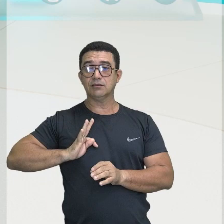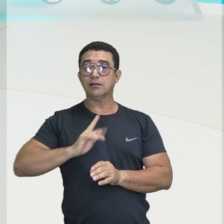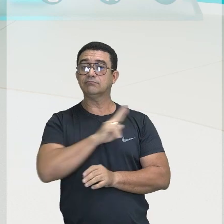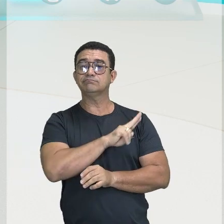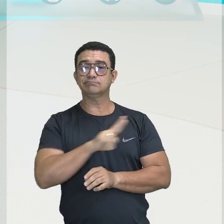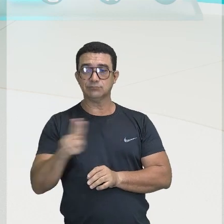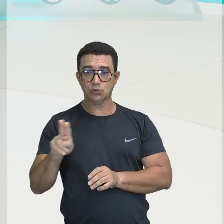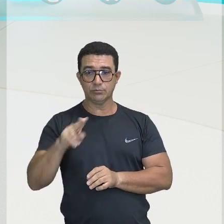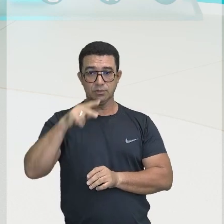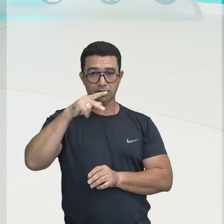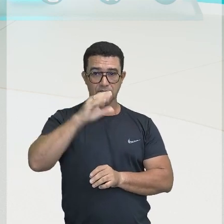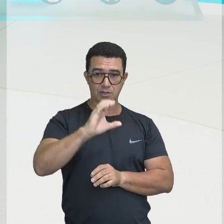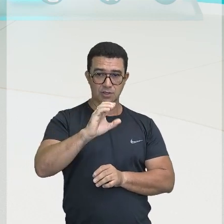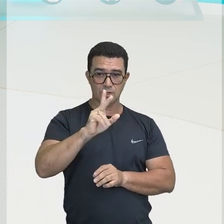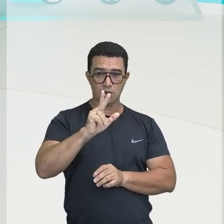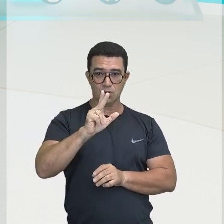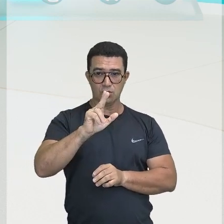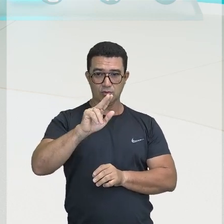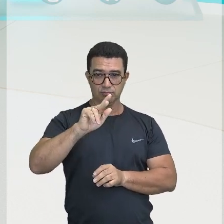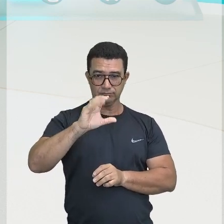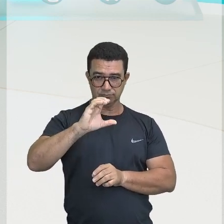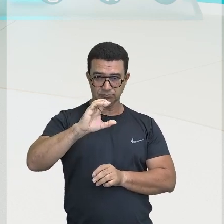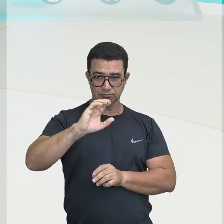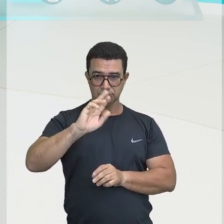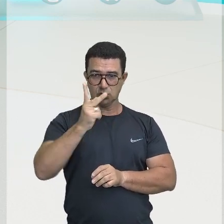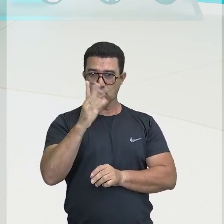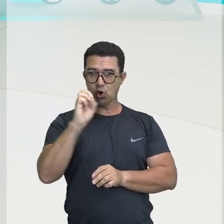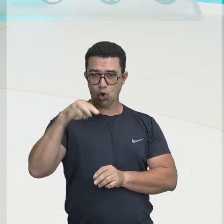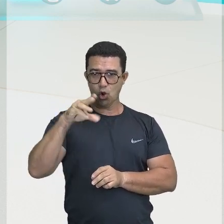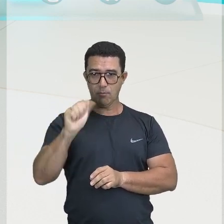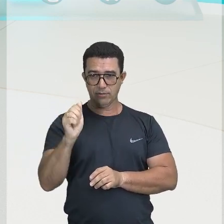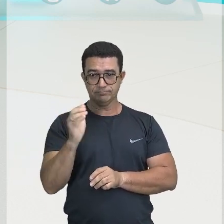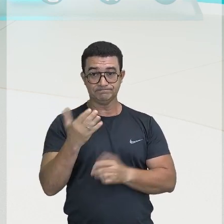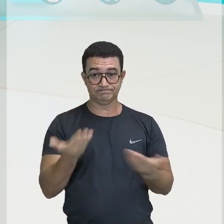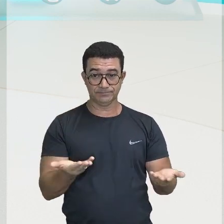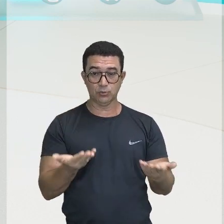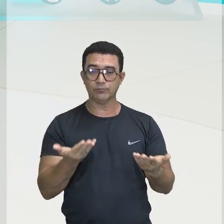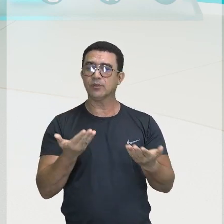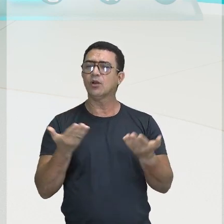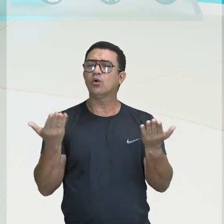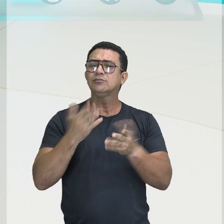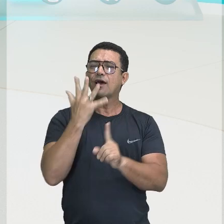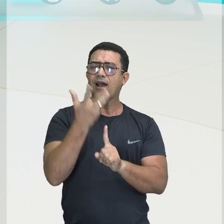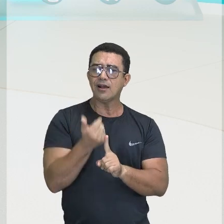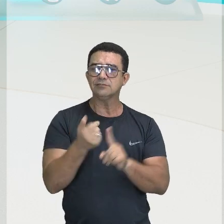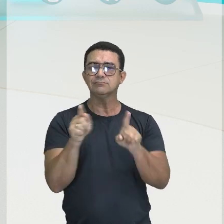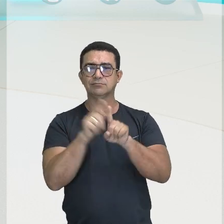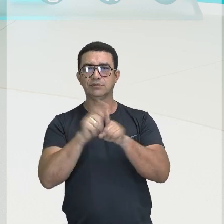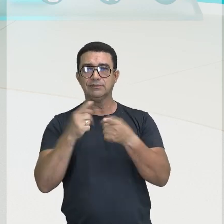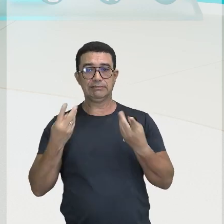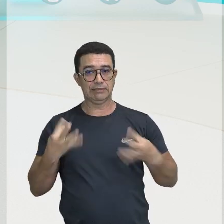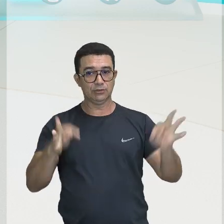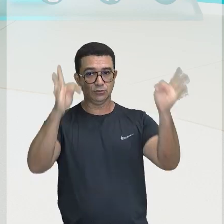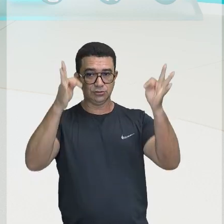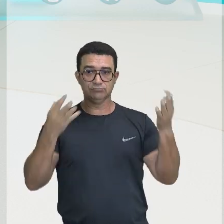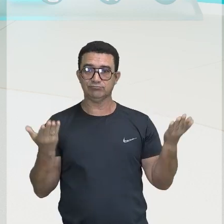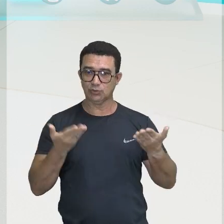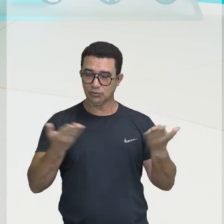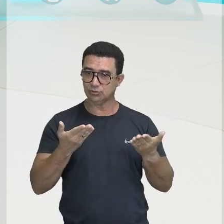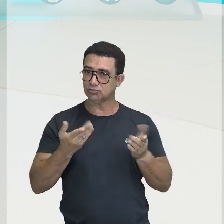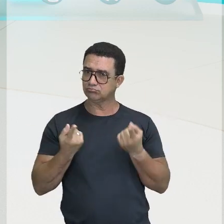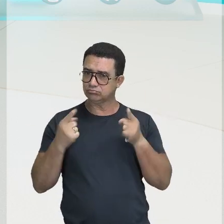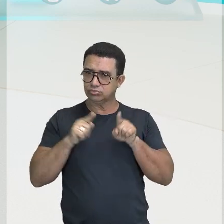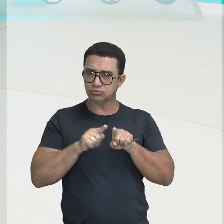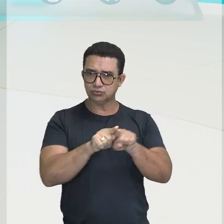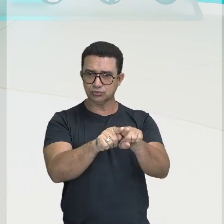de chroma key. Então, a arte e a tecnologia, hoje, na atualidade, elas estão